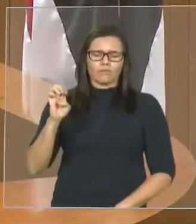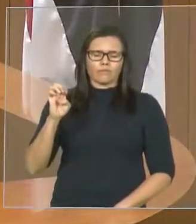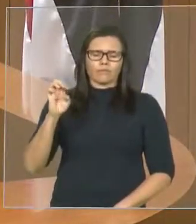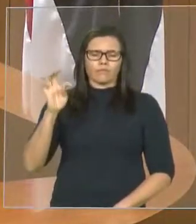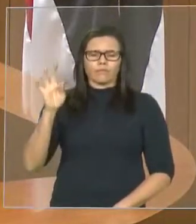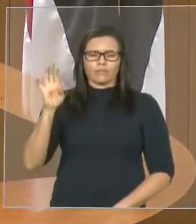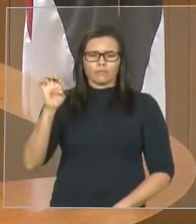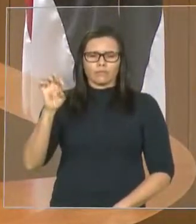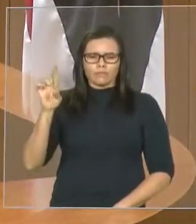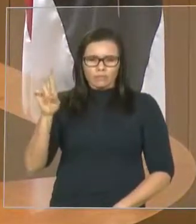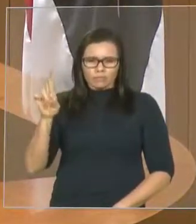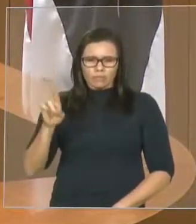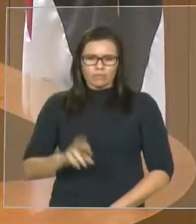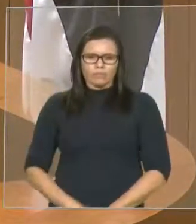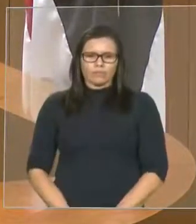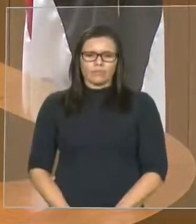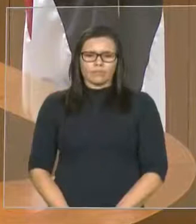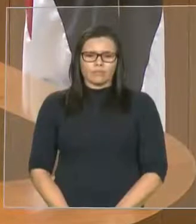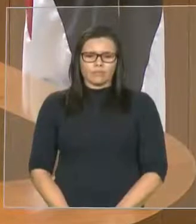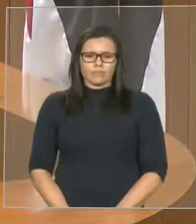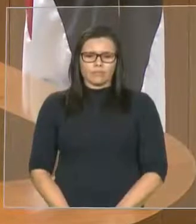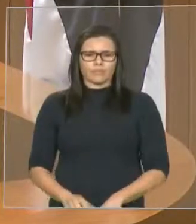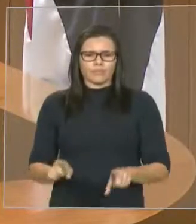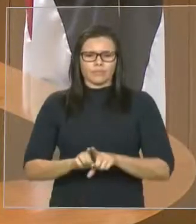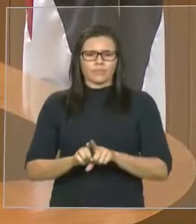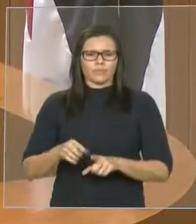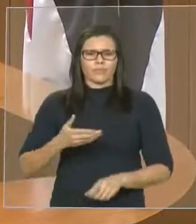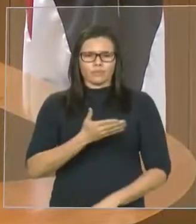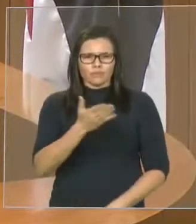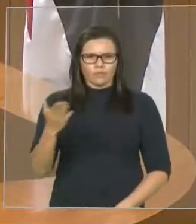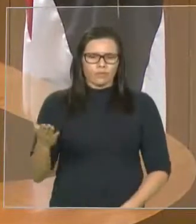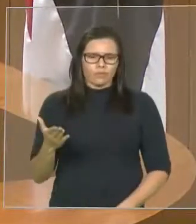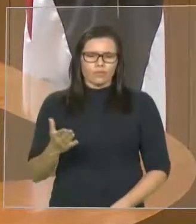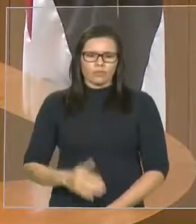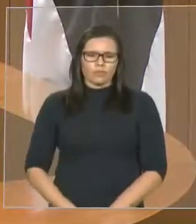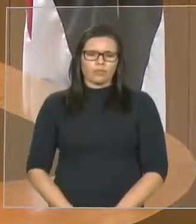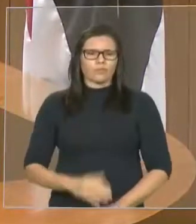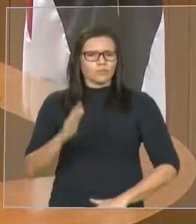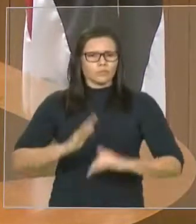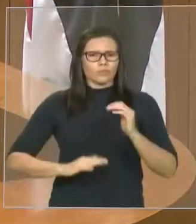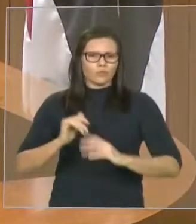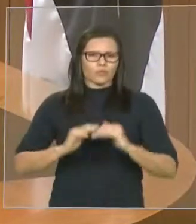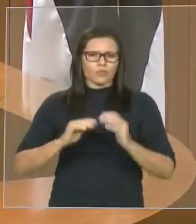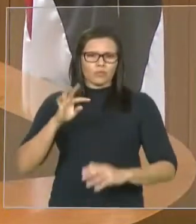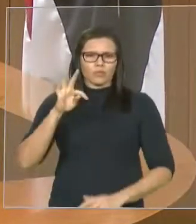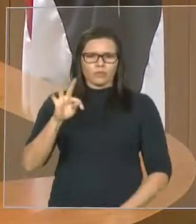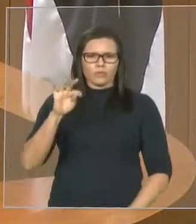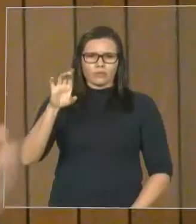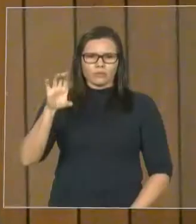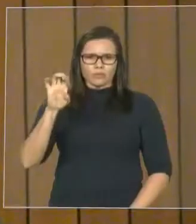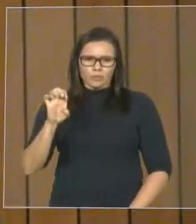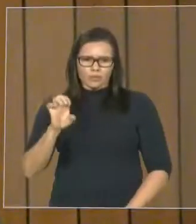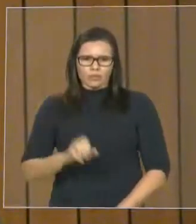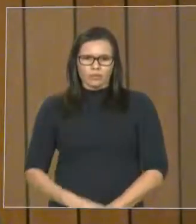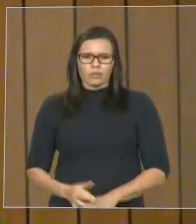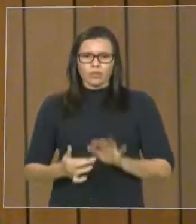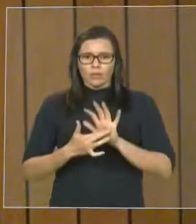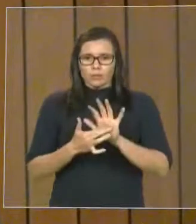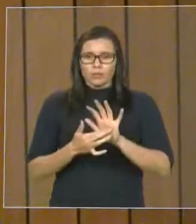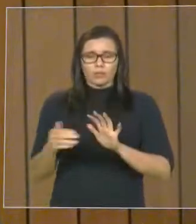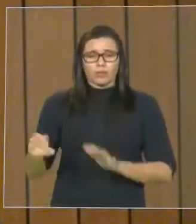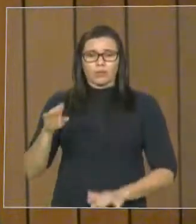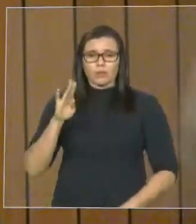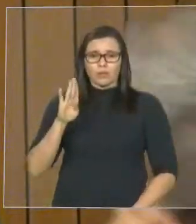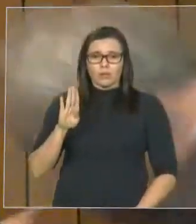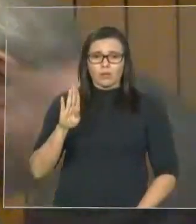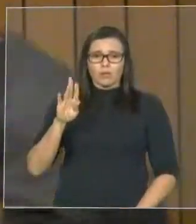presente. Cumprimento também todos os servidores da Casa, do Tribunal de Contas do Estado. Eu faço isso na pessoa do Bruno, que é o secretário de Controle Externo do Tribunal